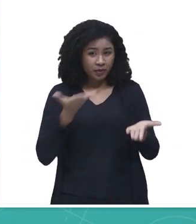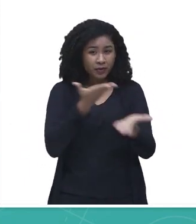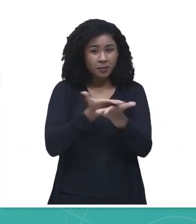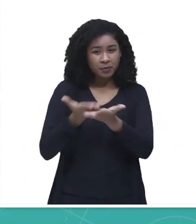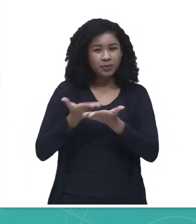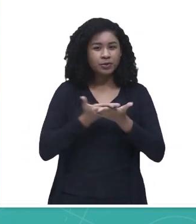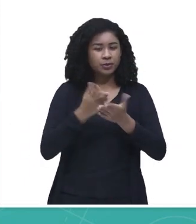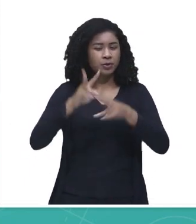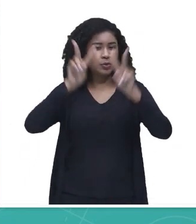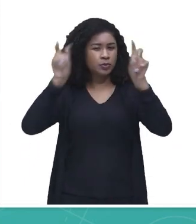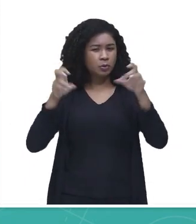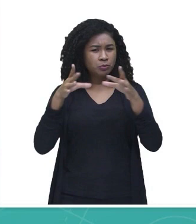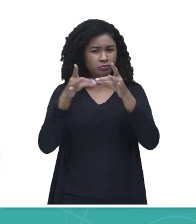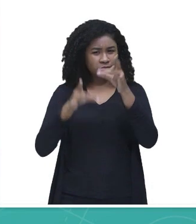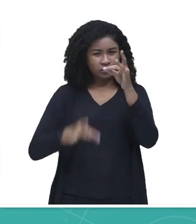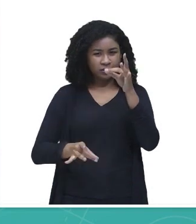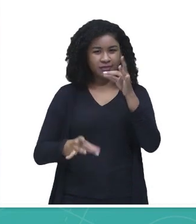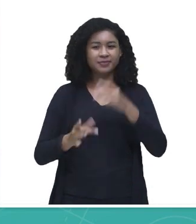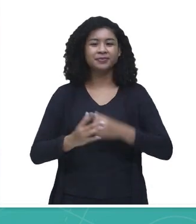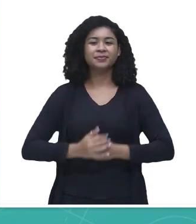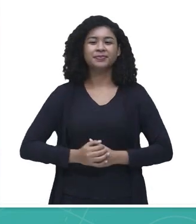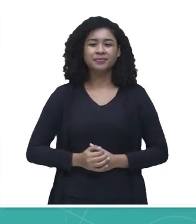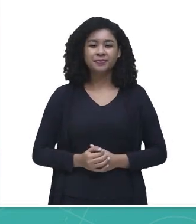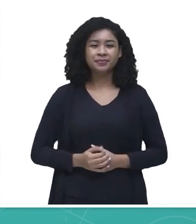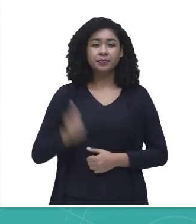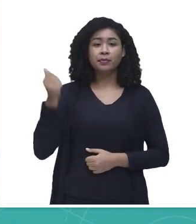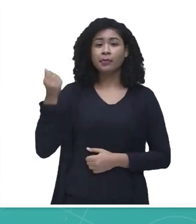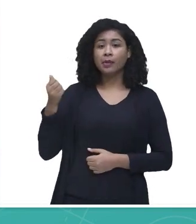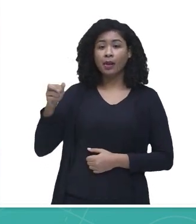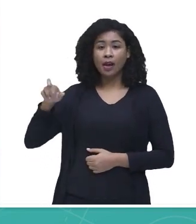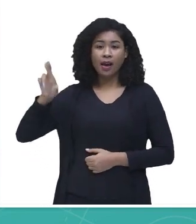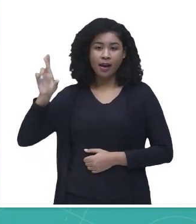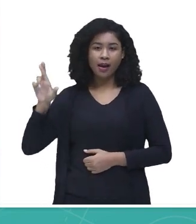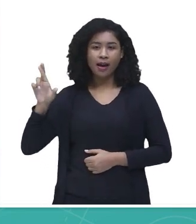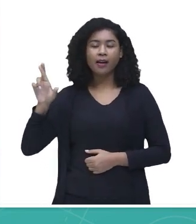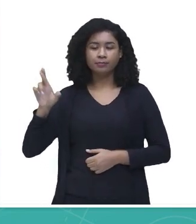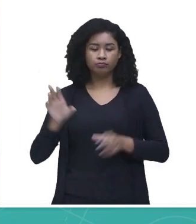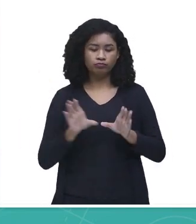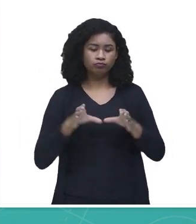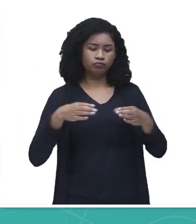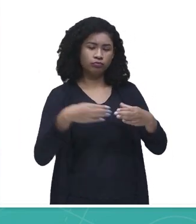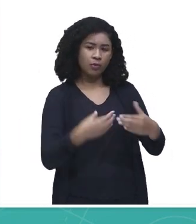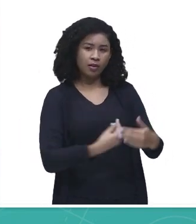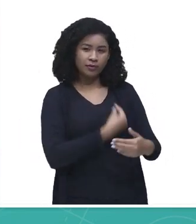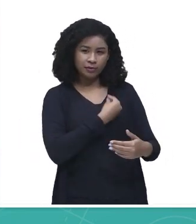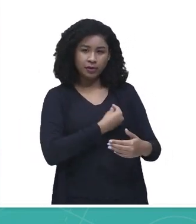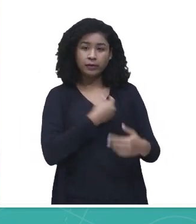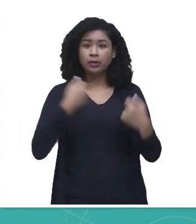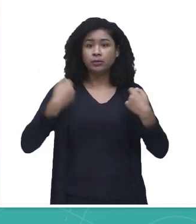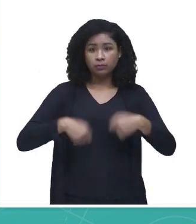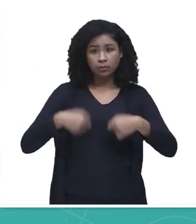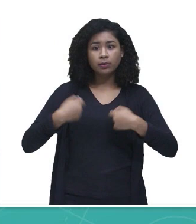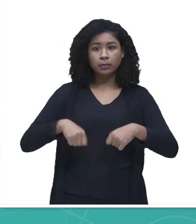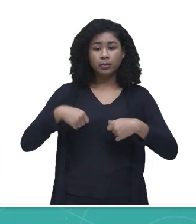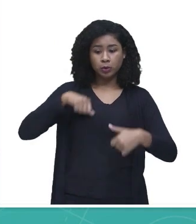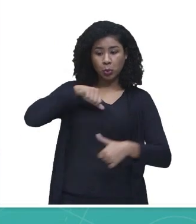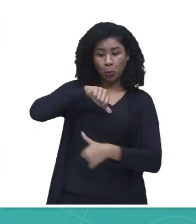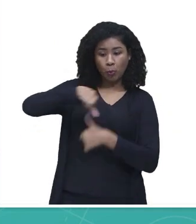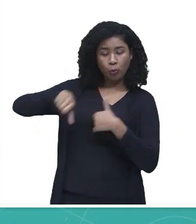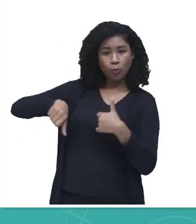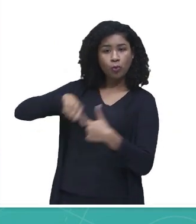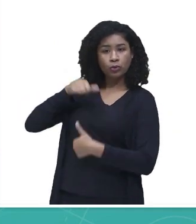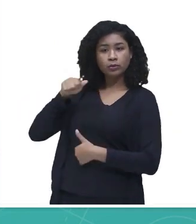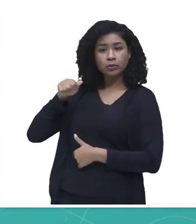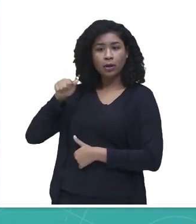vivos. Então, o ar com os seres vivos, a gente precisa realizar a troca gasosa, né? Incluindo aí a gente